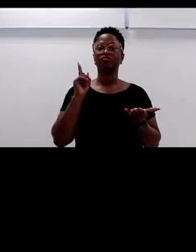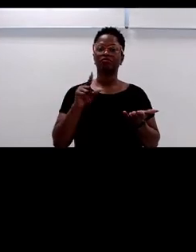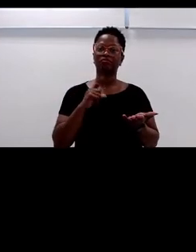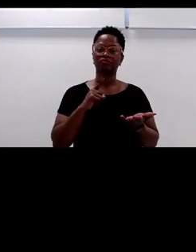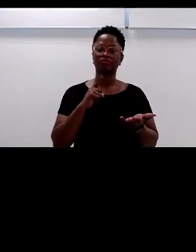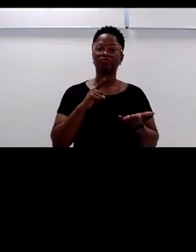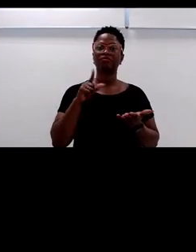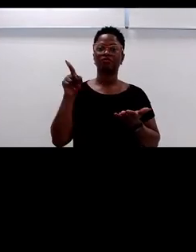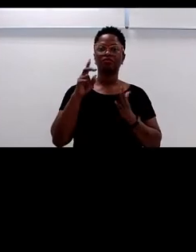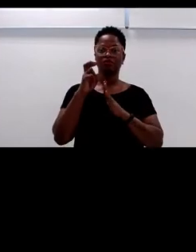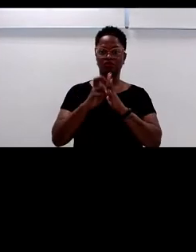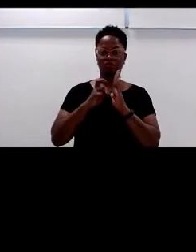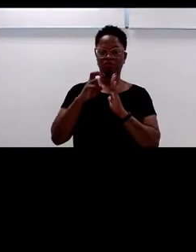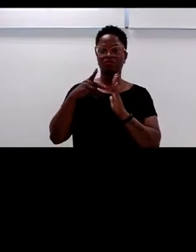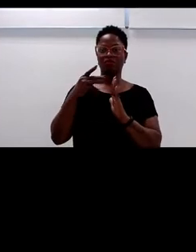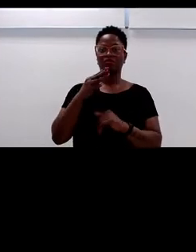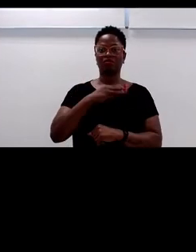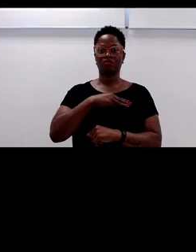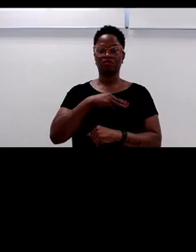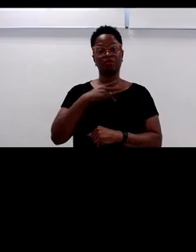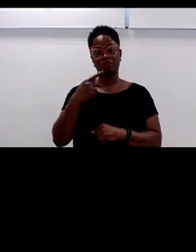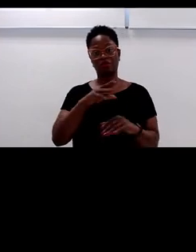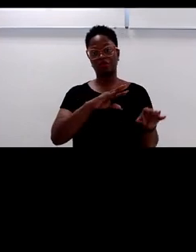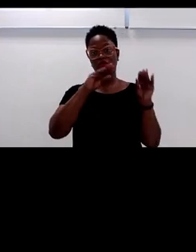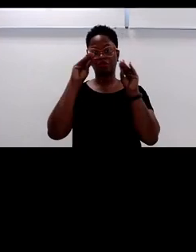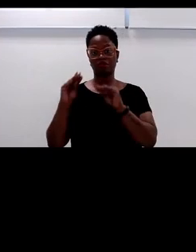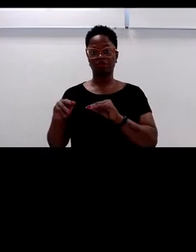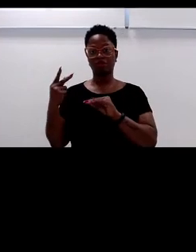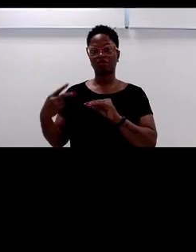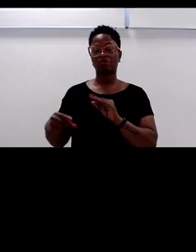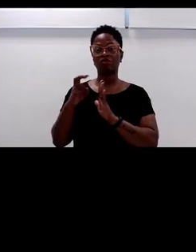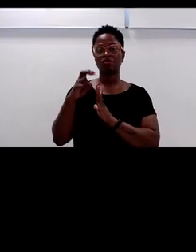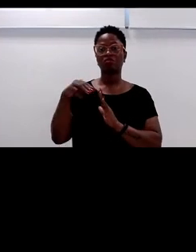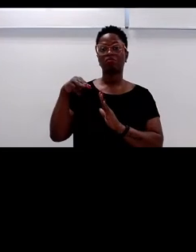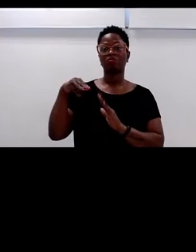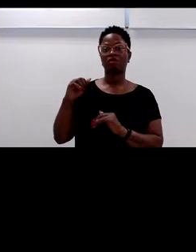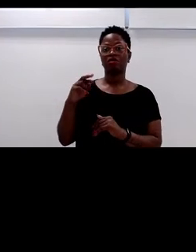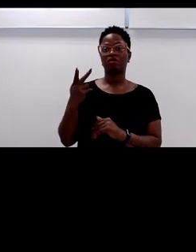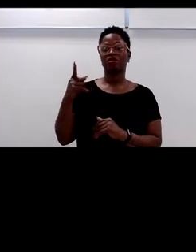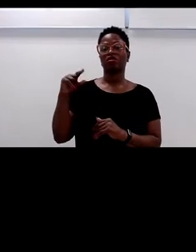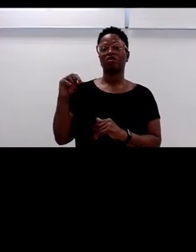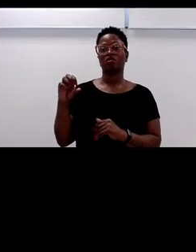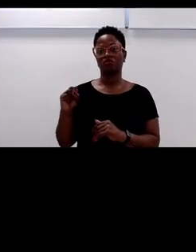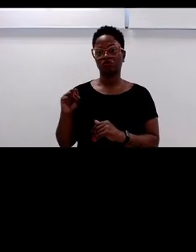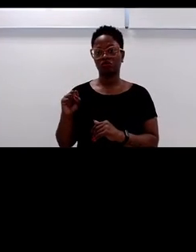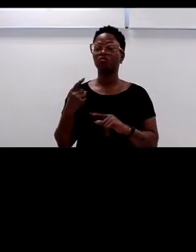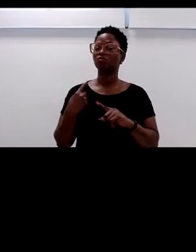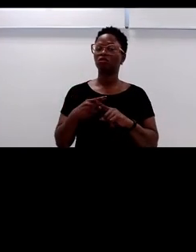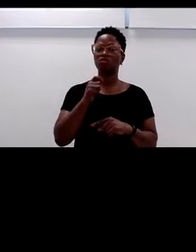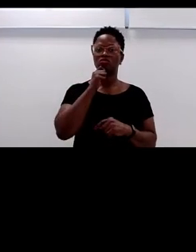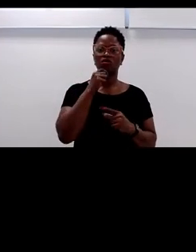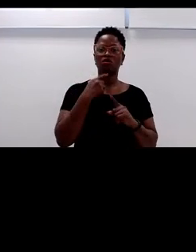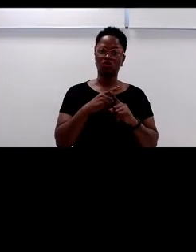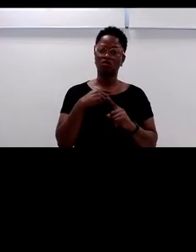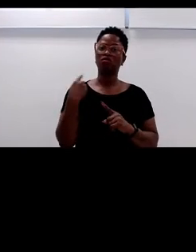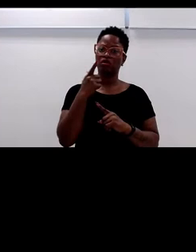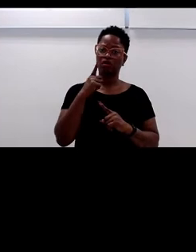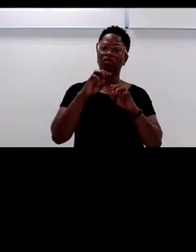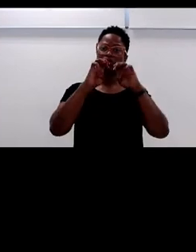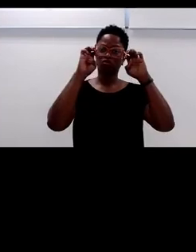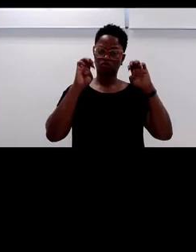Madureira, aqui ser o parque de Manguinho, gente. Por que não pode ser o parque de Manguinho? Porque nós temos cultura para